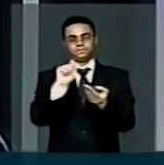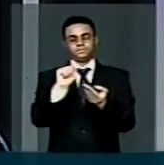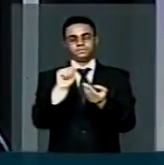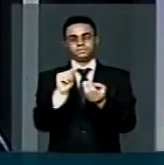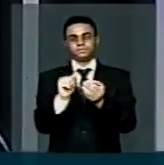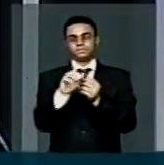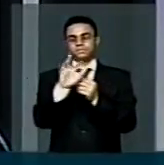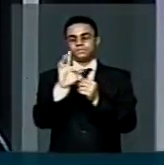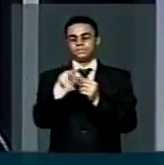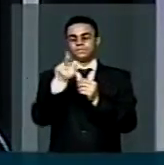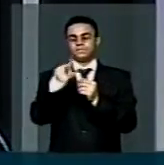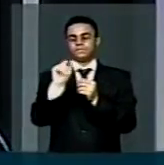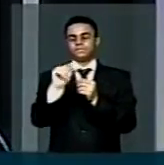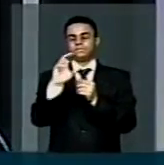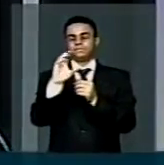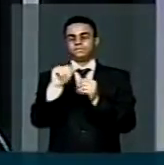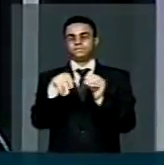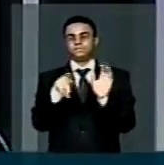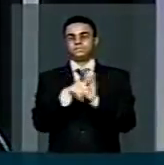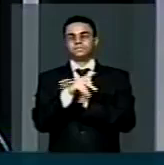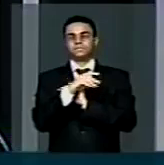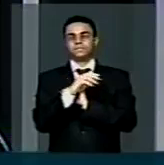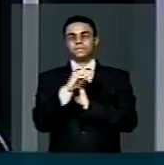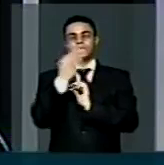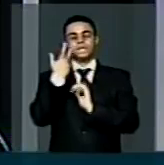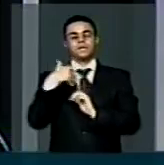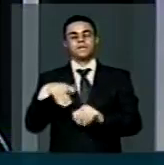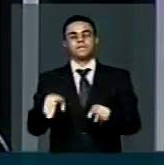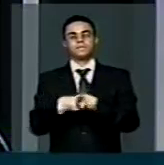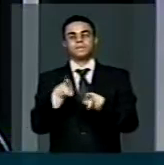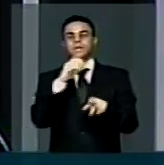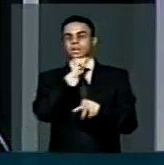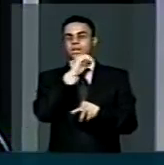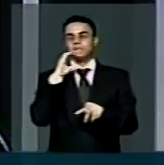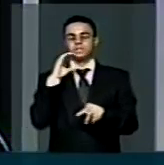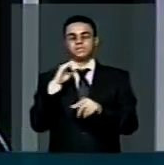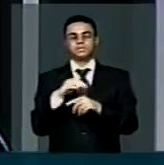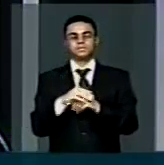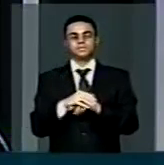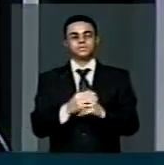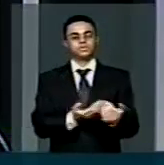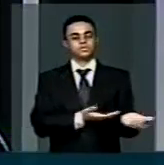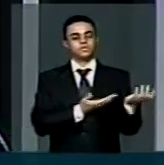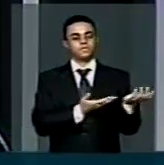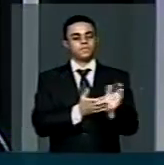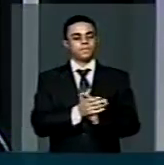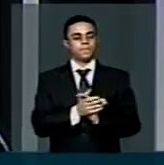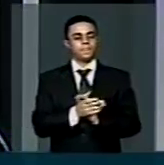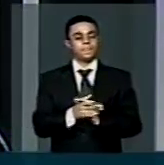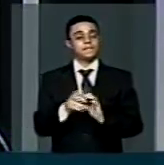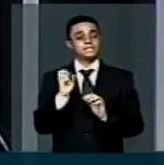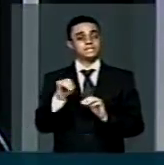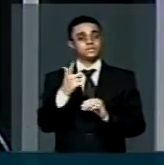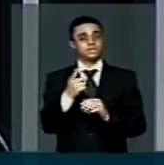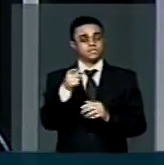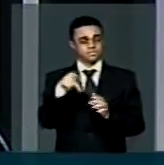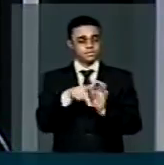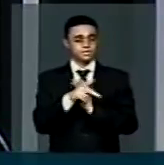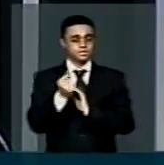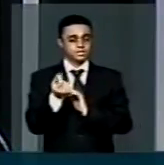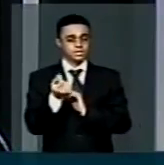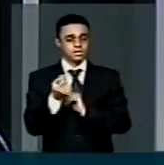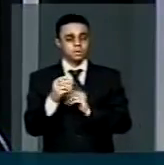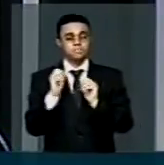Adolescência. Esse é o principal convênio que mantém essas instituições. Sem esses recursos, elas podem fechar as portas a